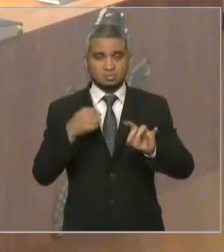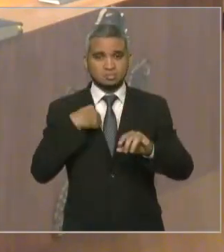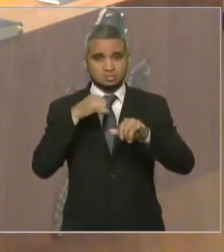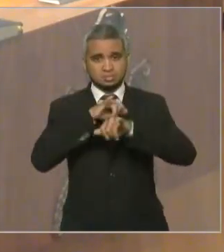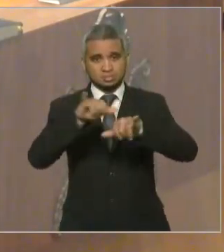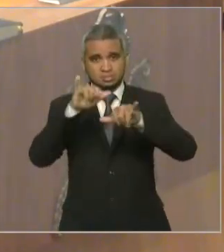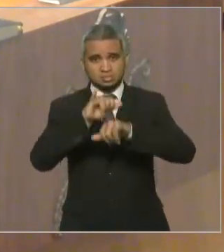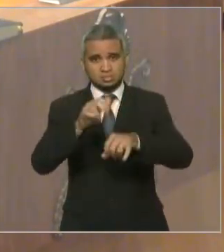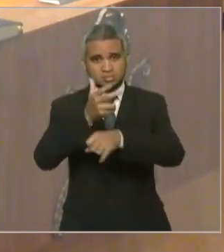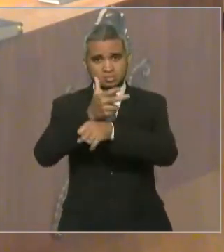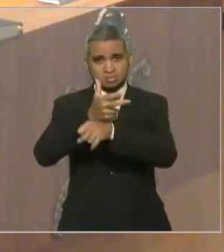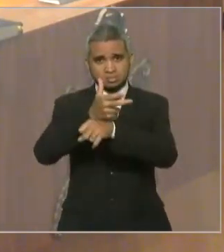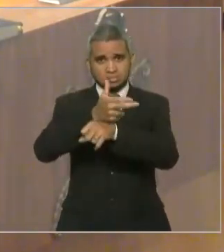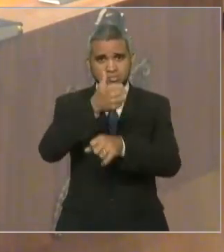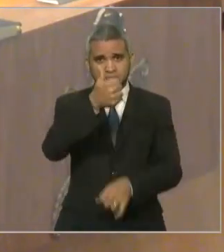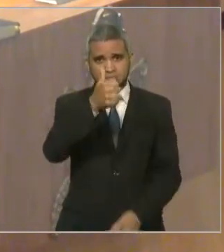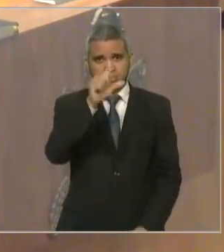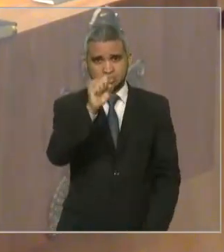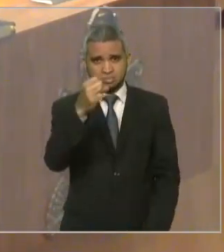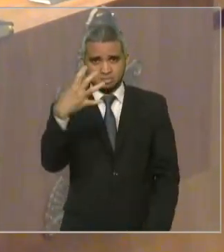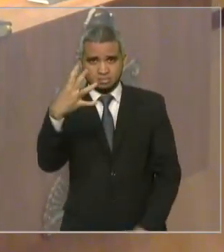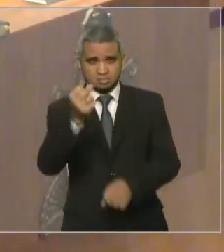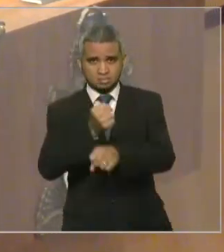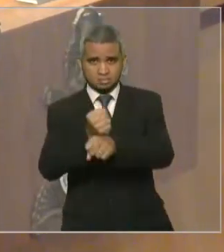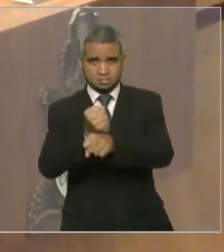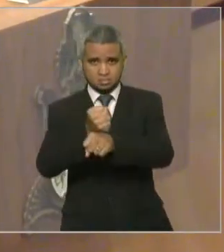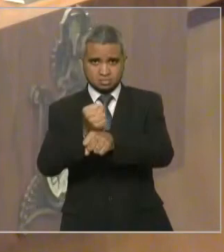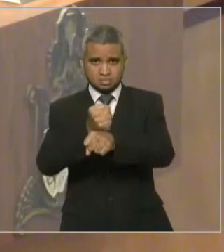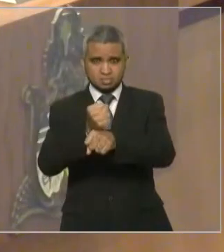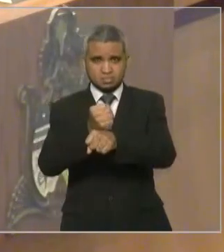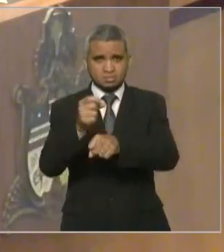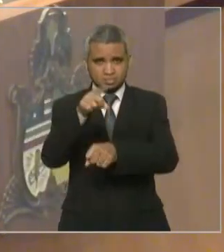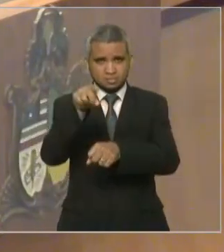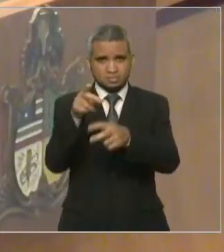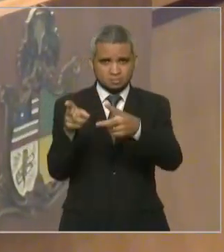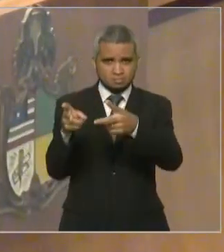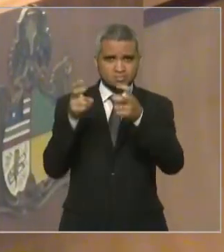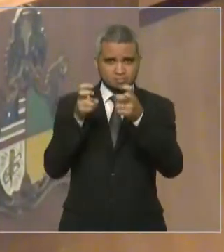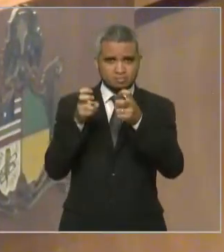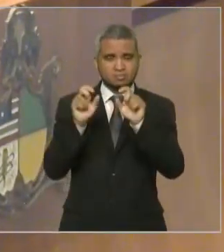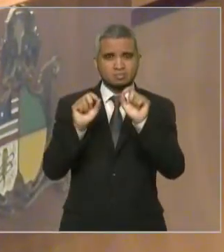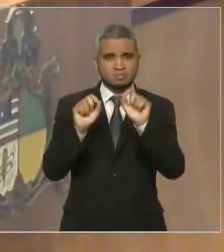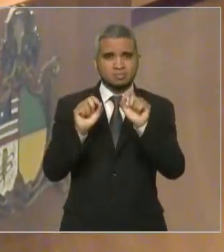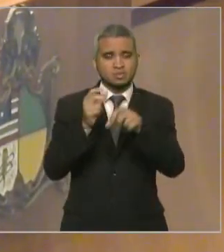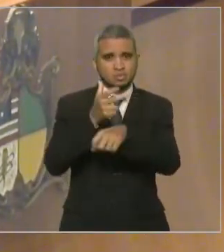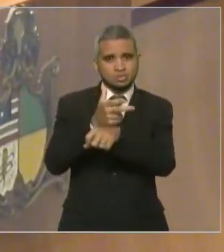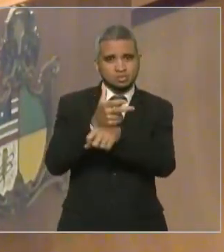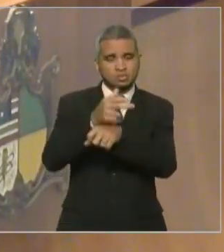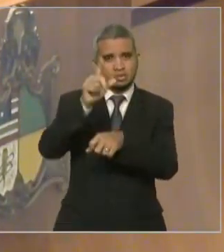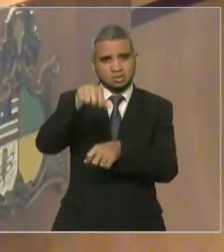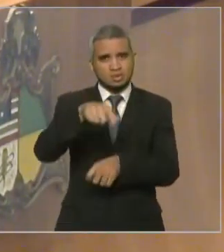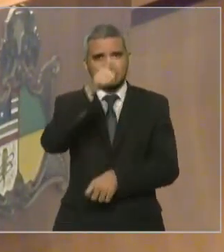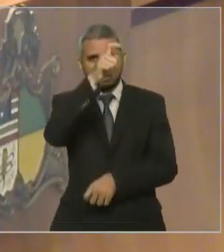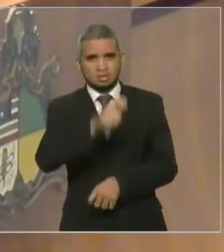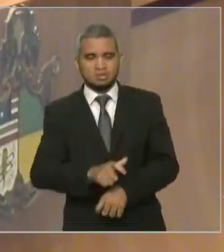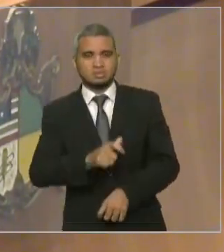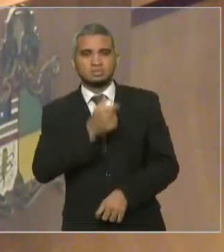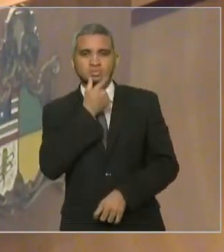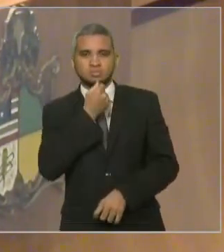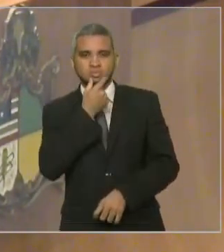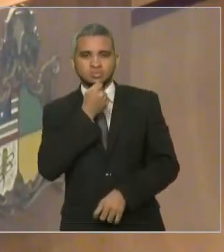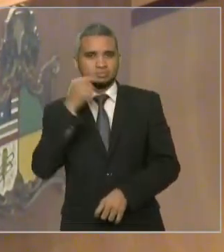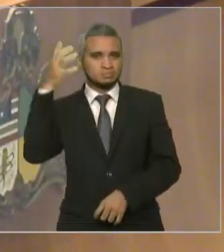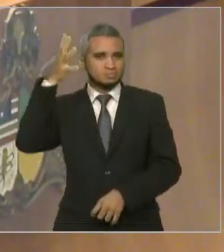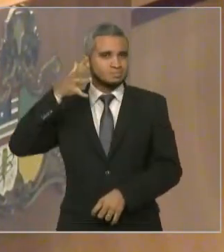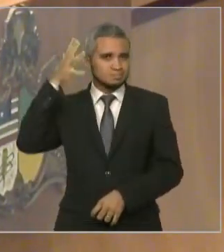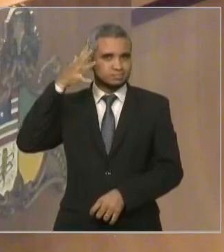Assembleia, mas aquele vídeo, como vocês perceberam, era um vídeo sobre o palestrante. Agora nós assistiremos um breve